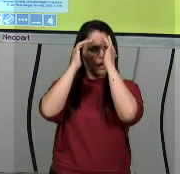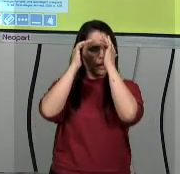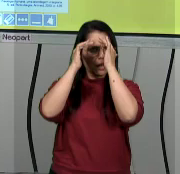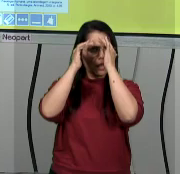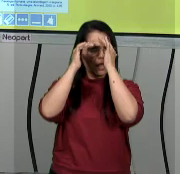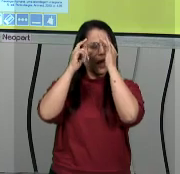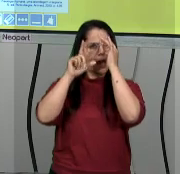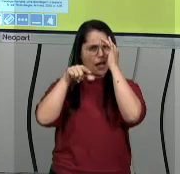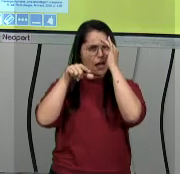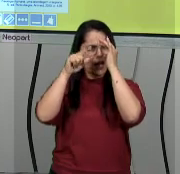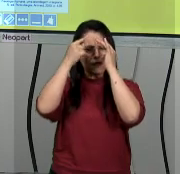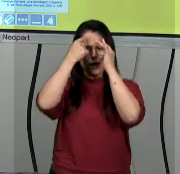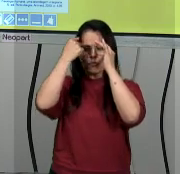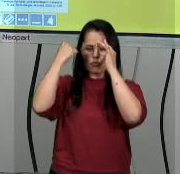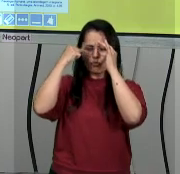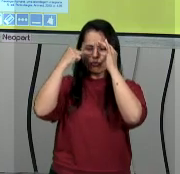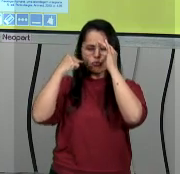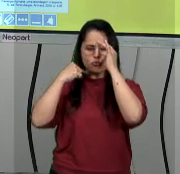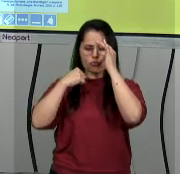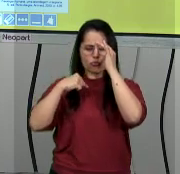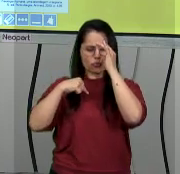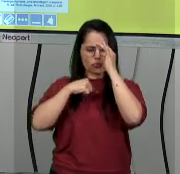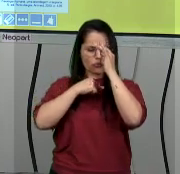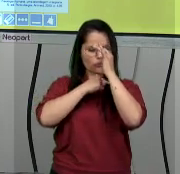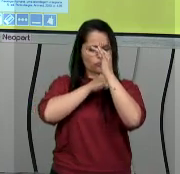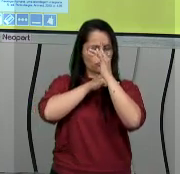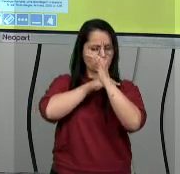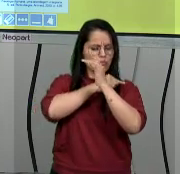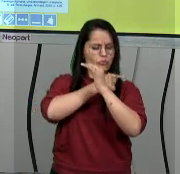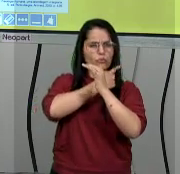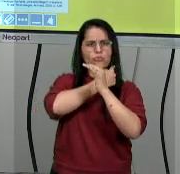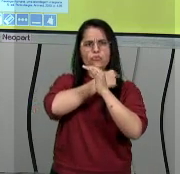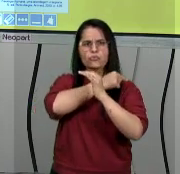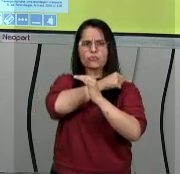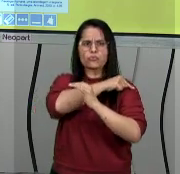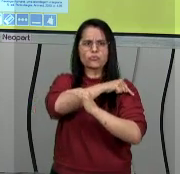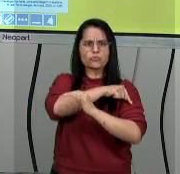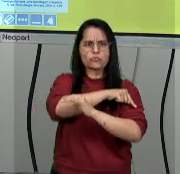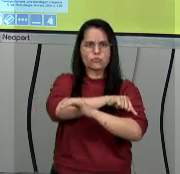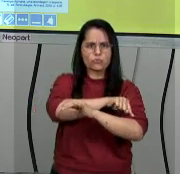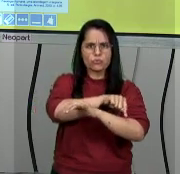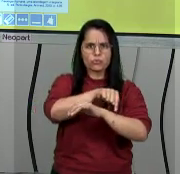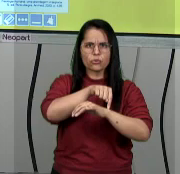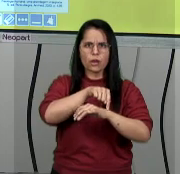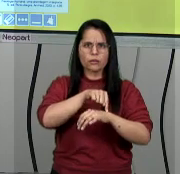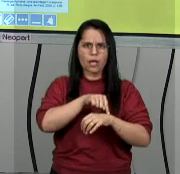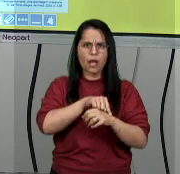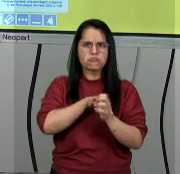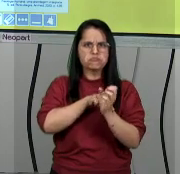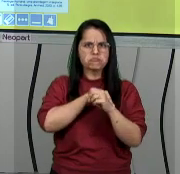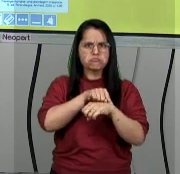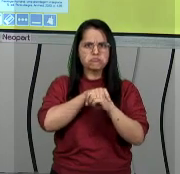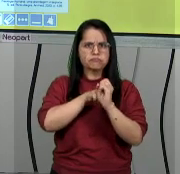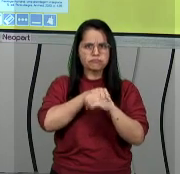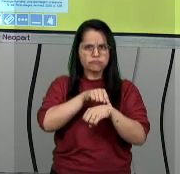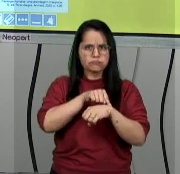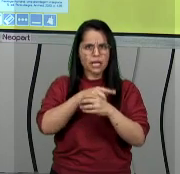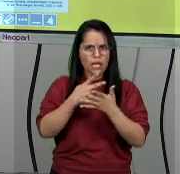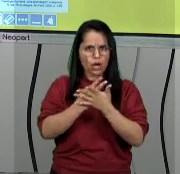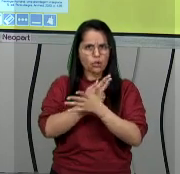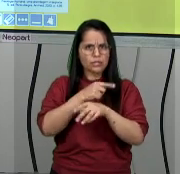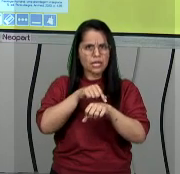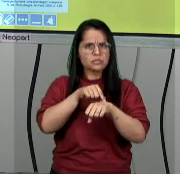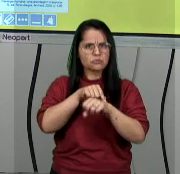central, caminha, né, pela minha medula espinhal, chega até a minha musculatura e aí que minha